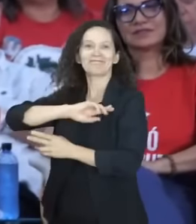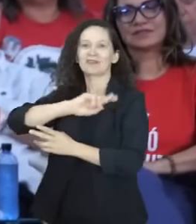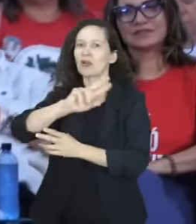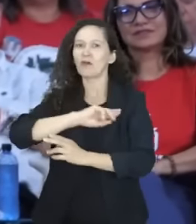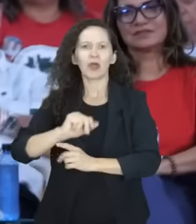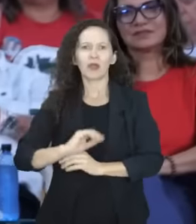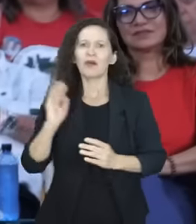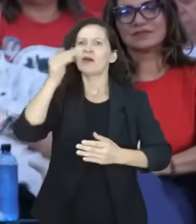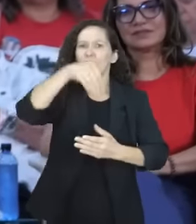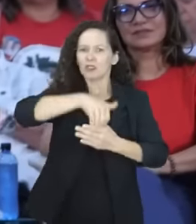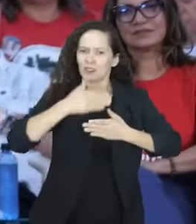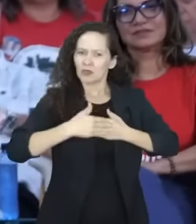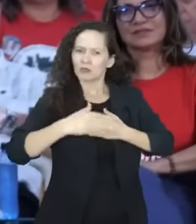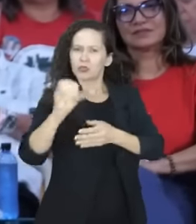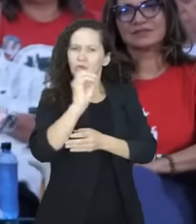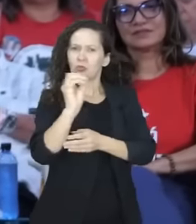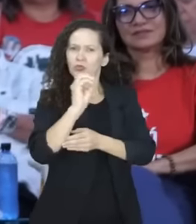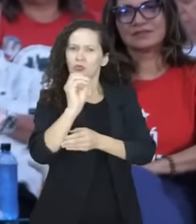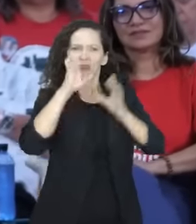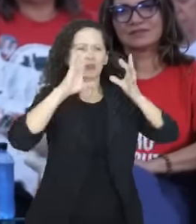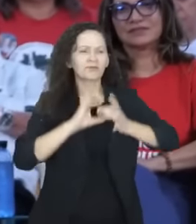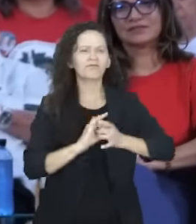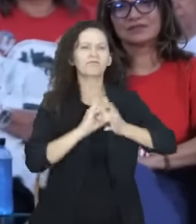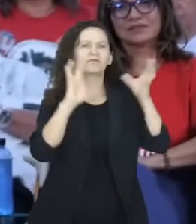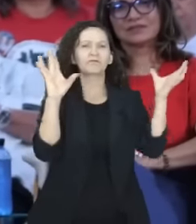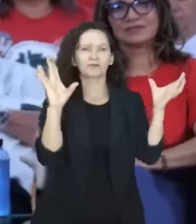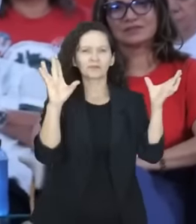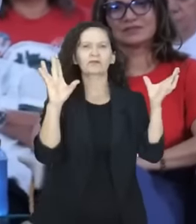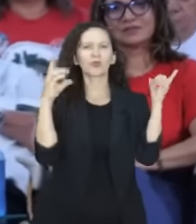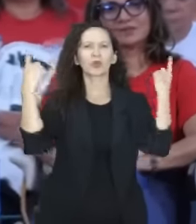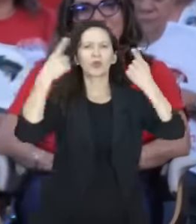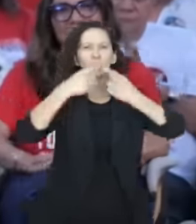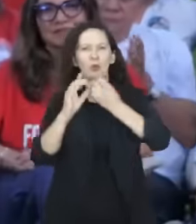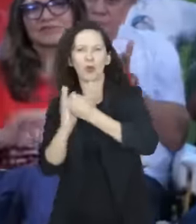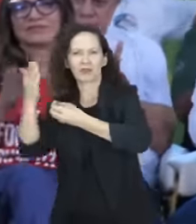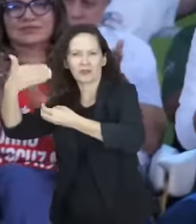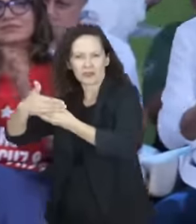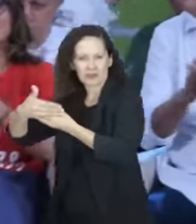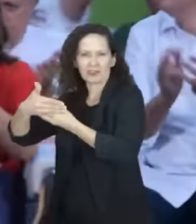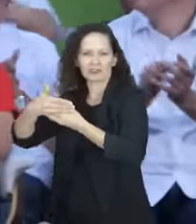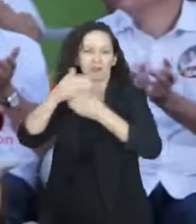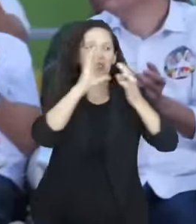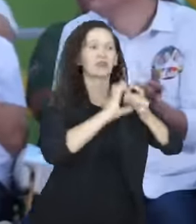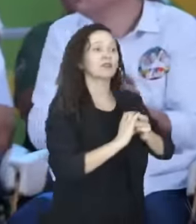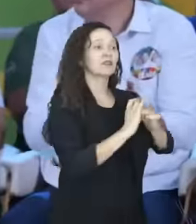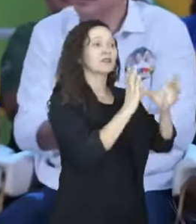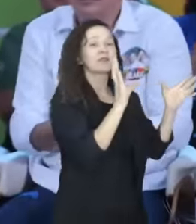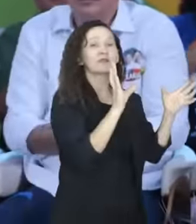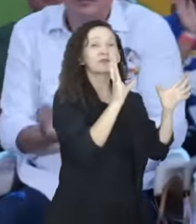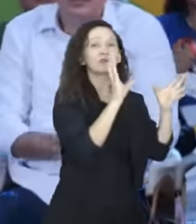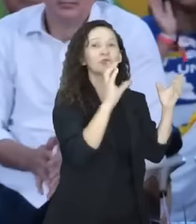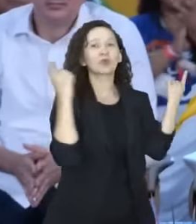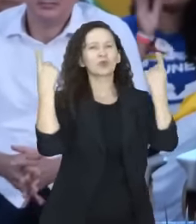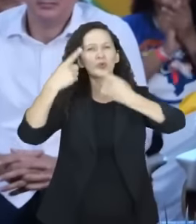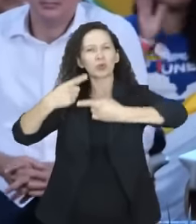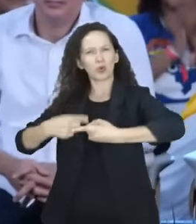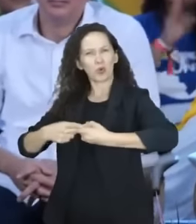a democracia contra o fascismo. É a democracia contra o autoritarismo. É